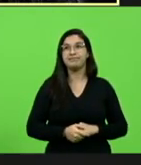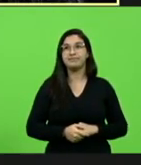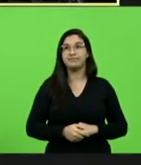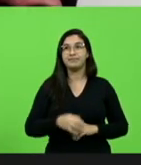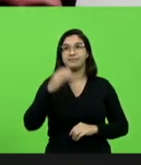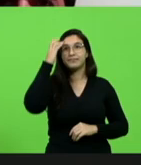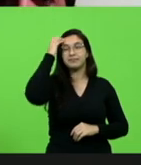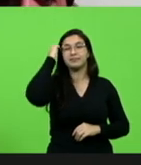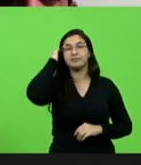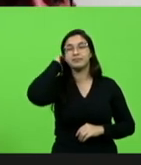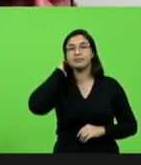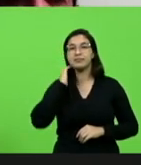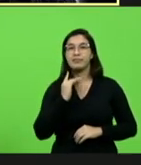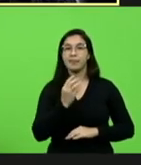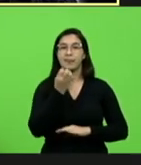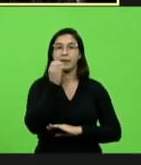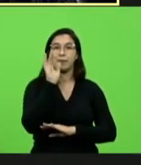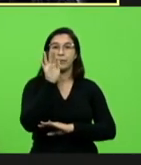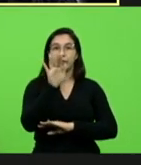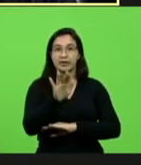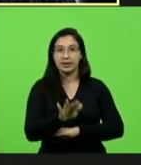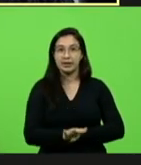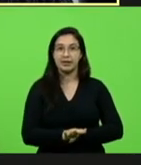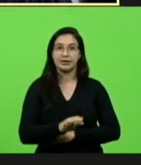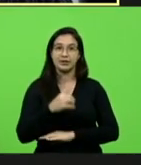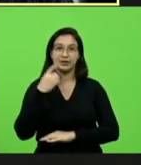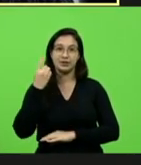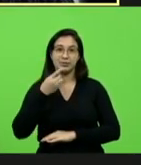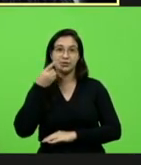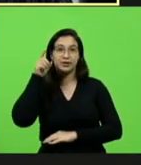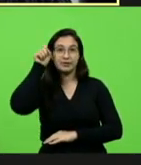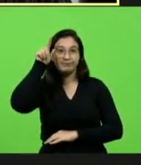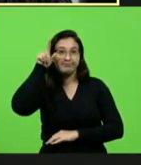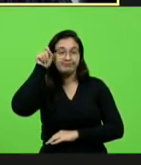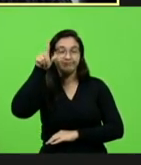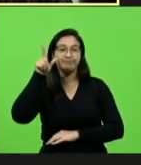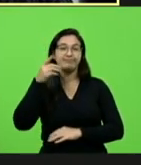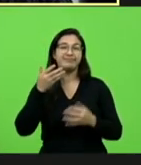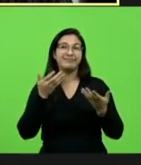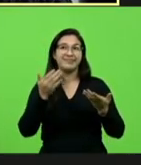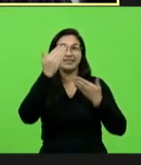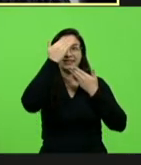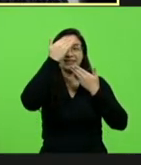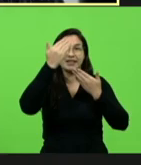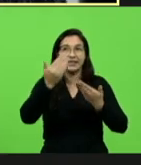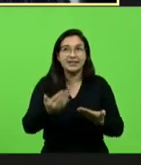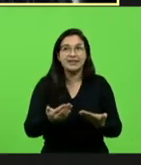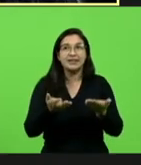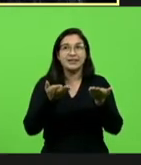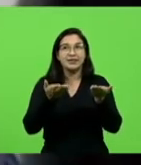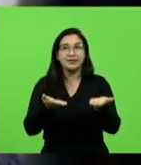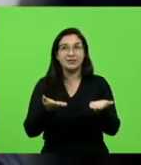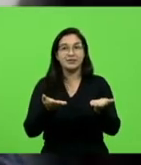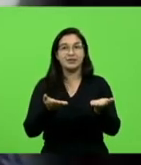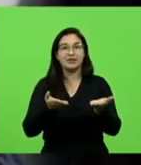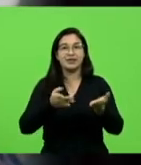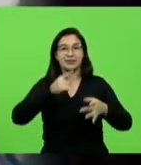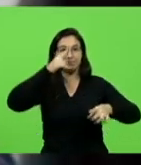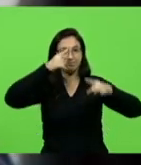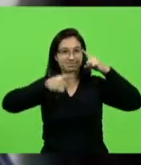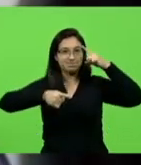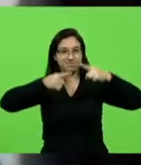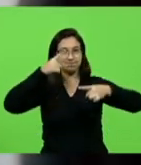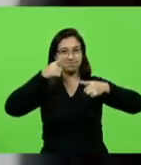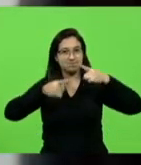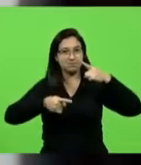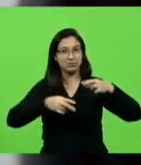Boa tarde, deputada Luciana Carminati. Eu queria agradecer publicamente a senhora pela condução dessa